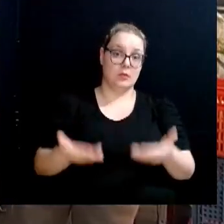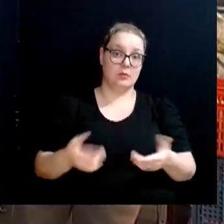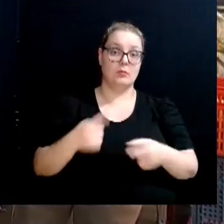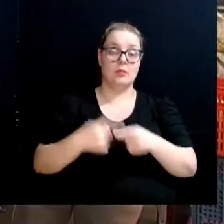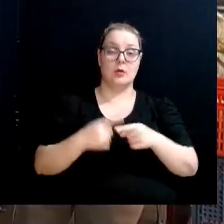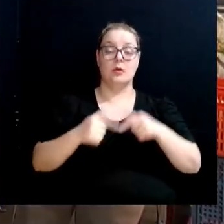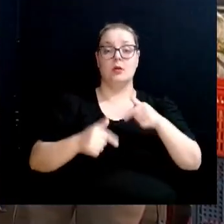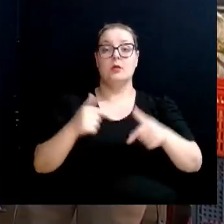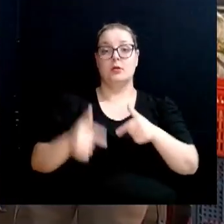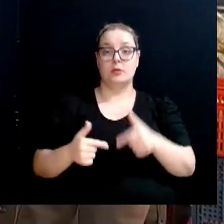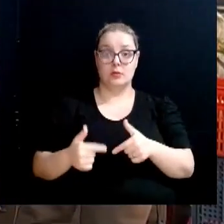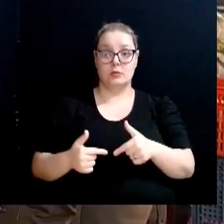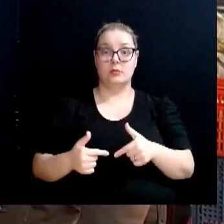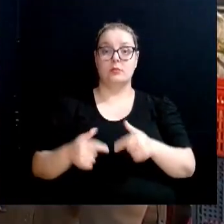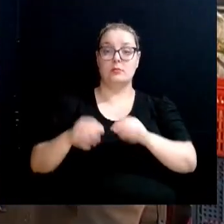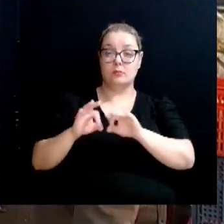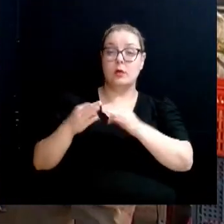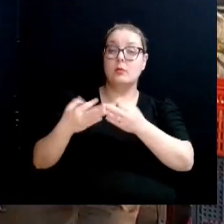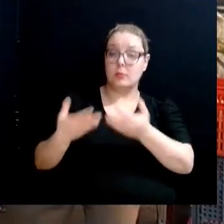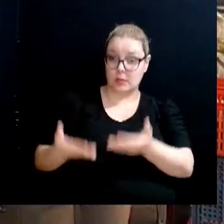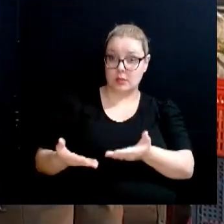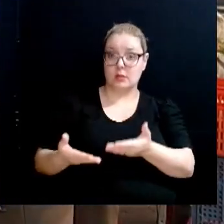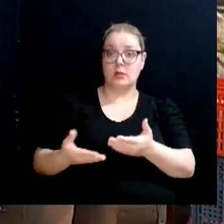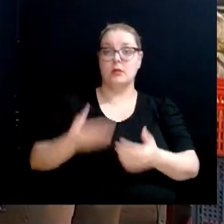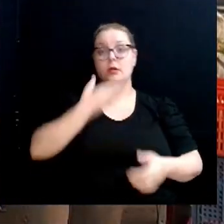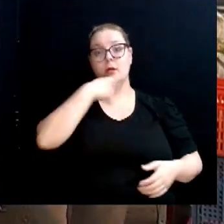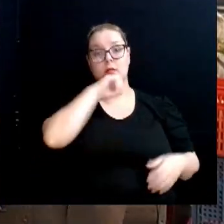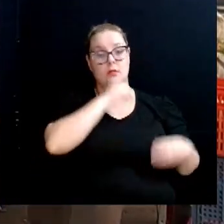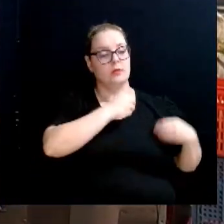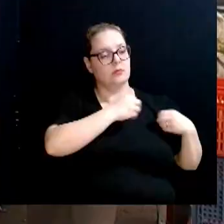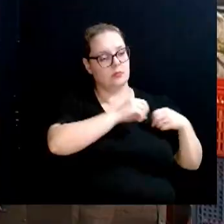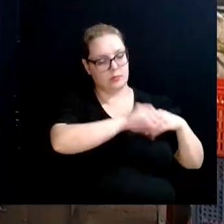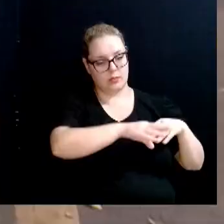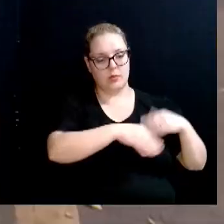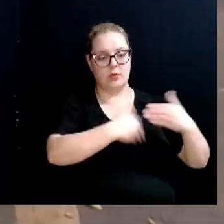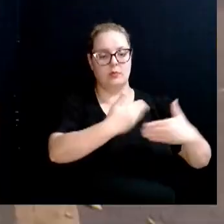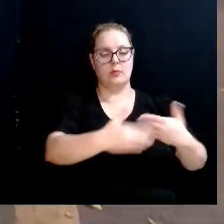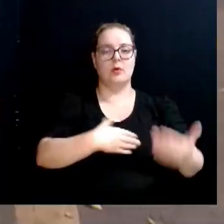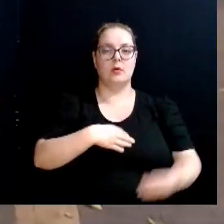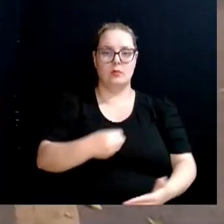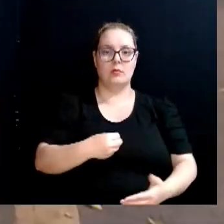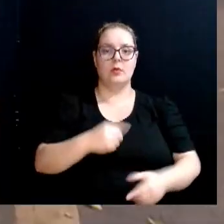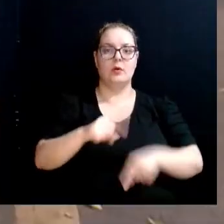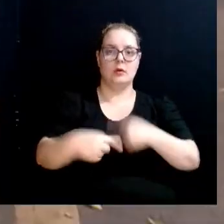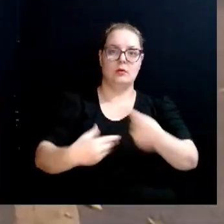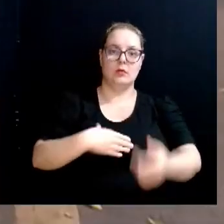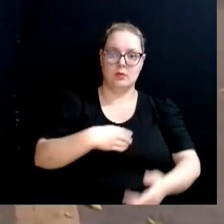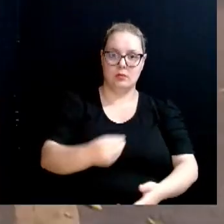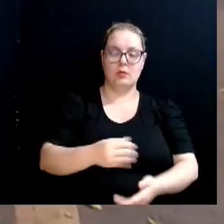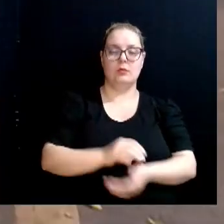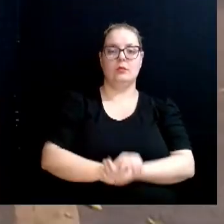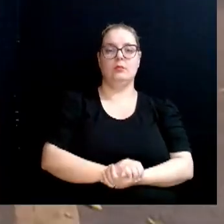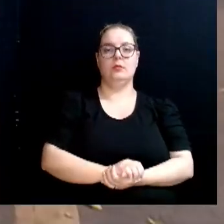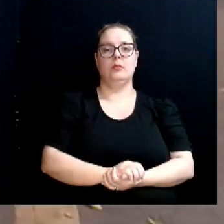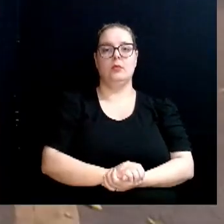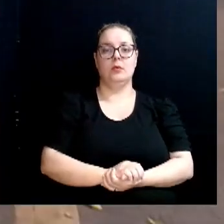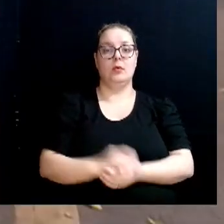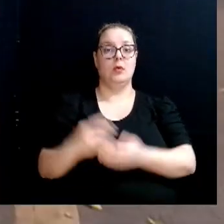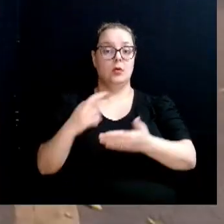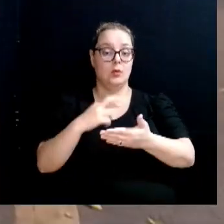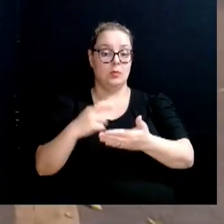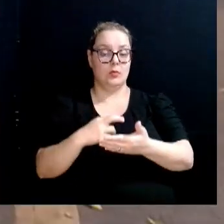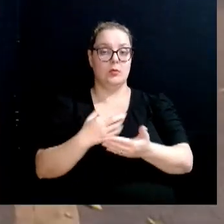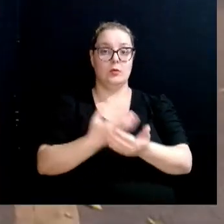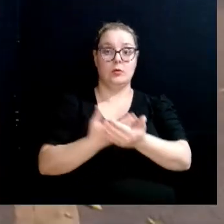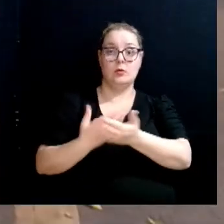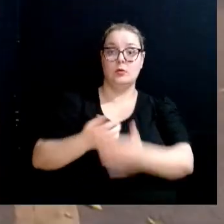muito familiar, né? Que passa de pai para filho, de filho para filho depois. O levantamento dos estudantes mostra que para entender